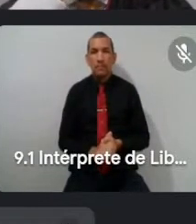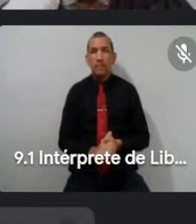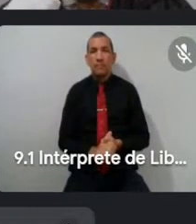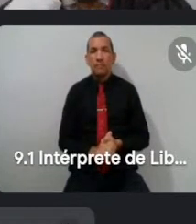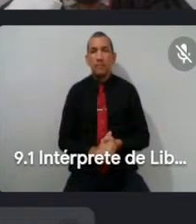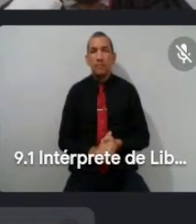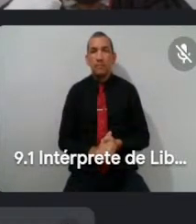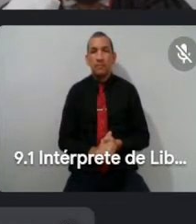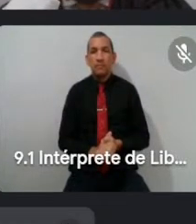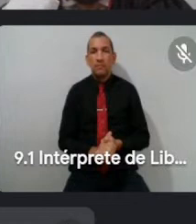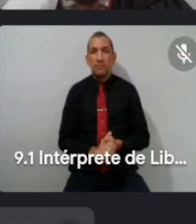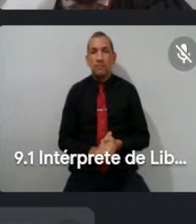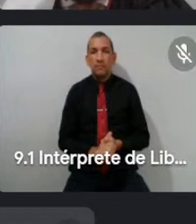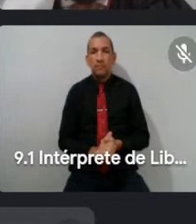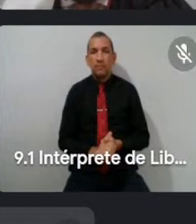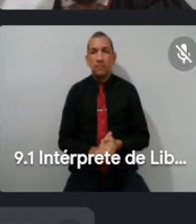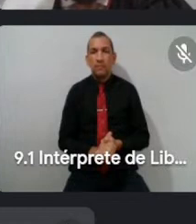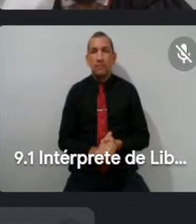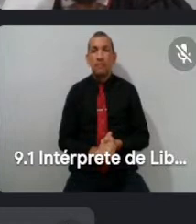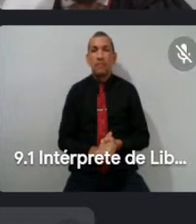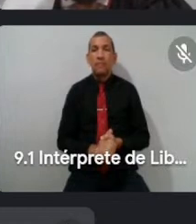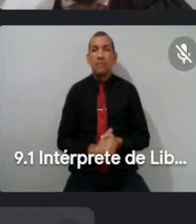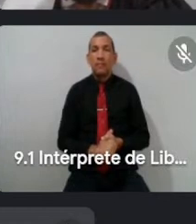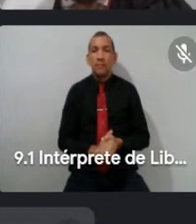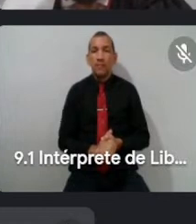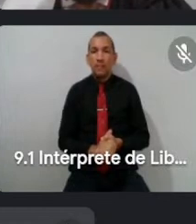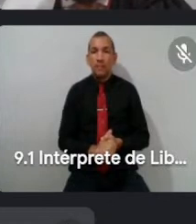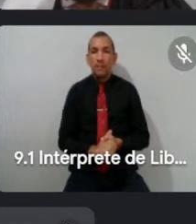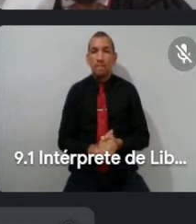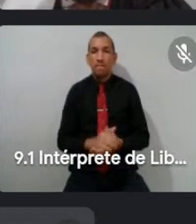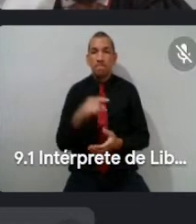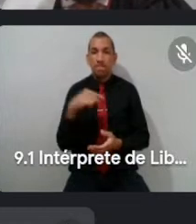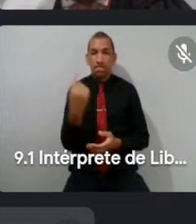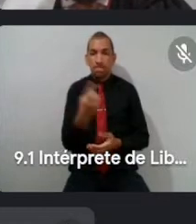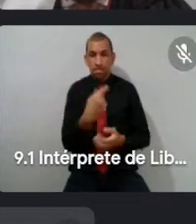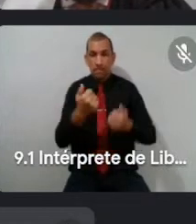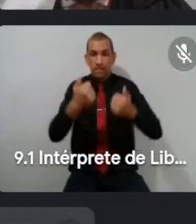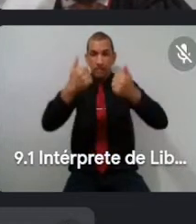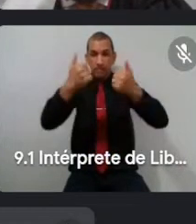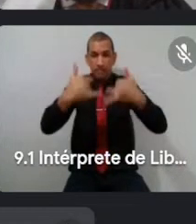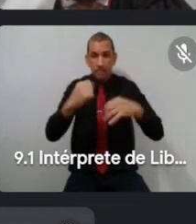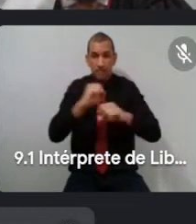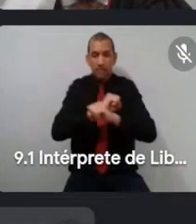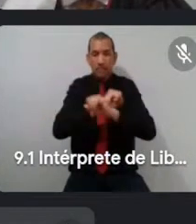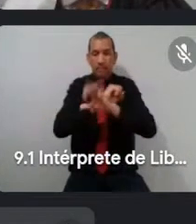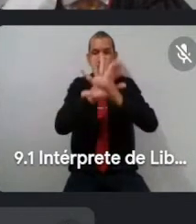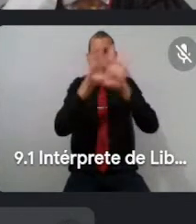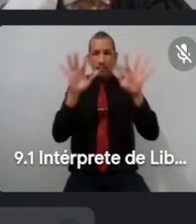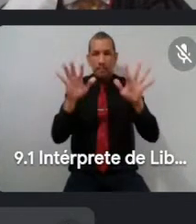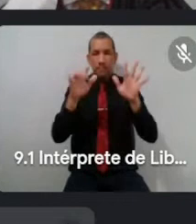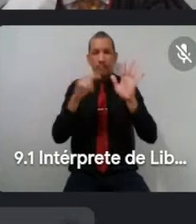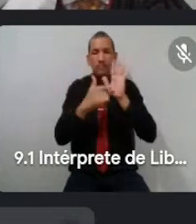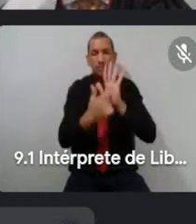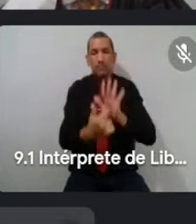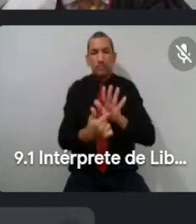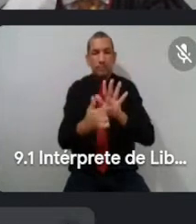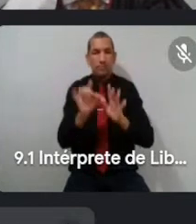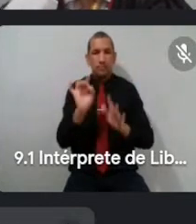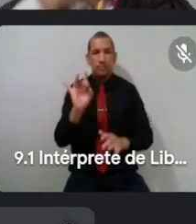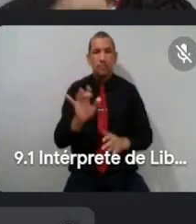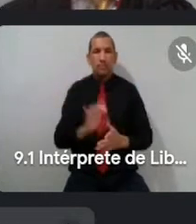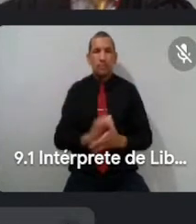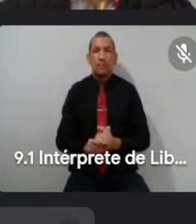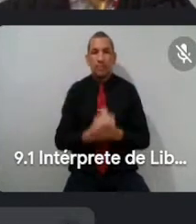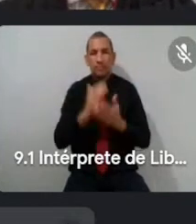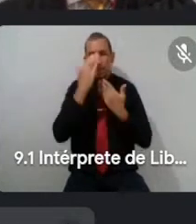consegui nada alguns esclarecimentos de o efeito